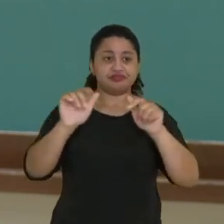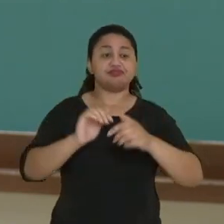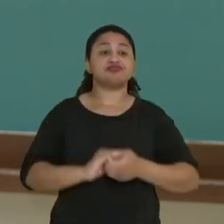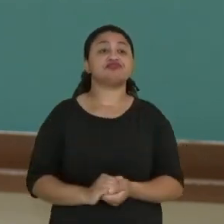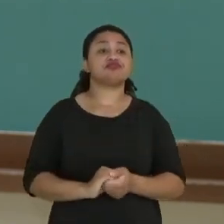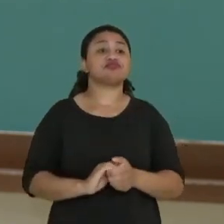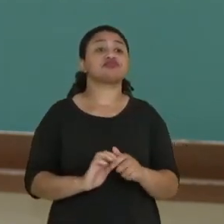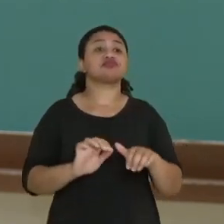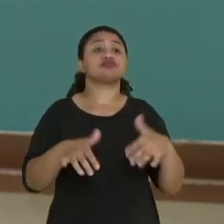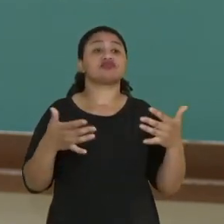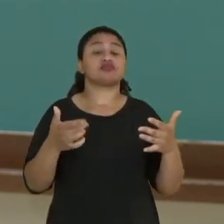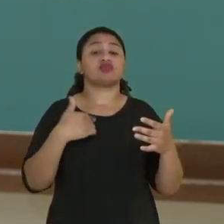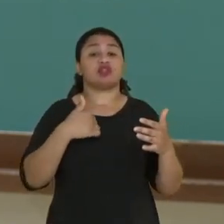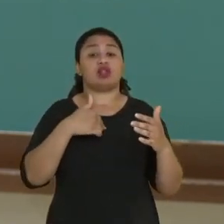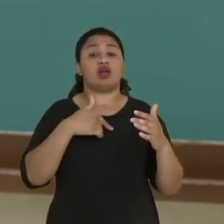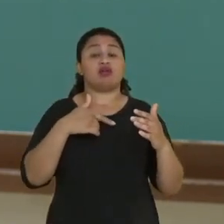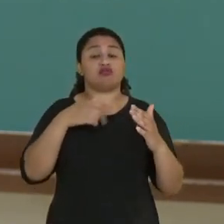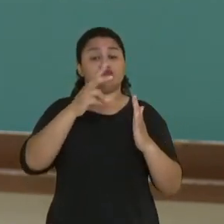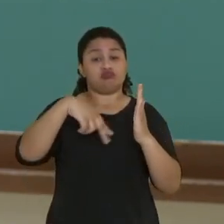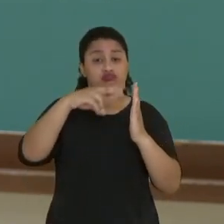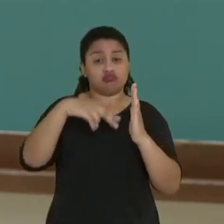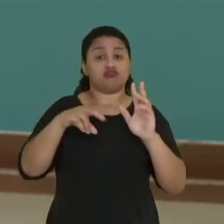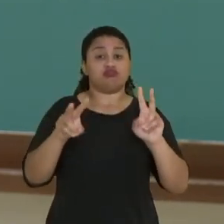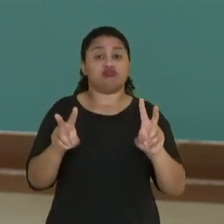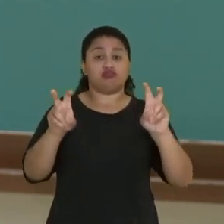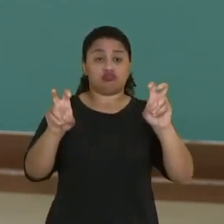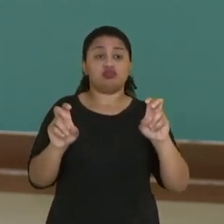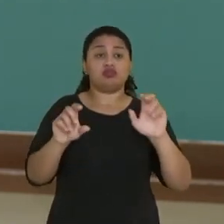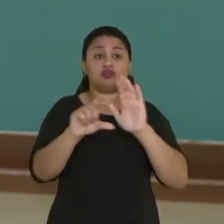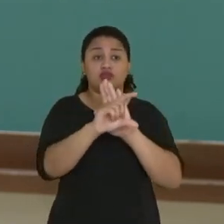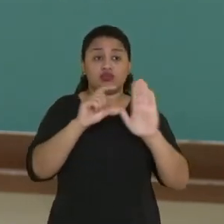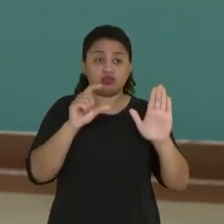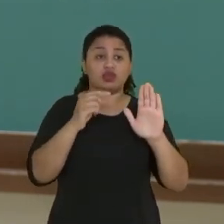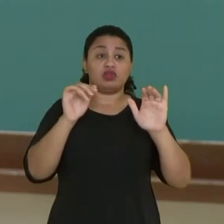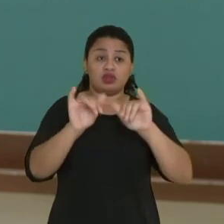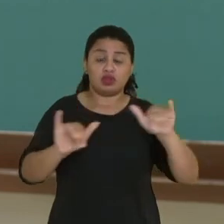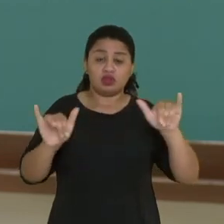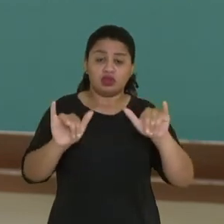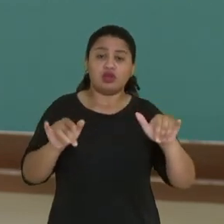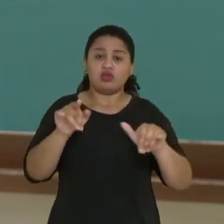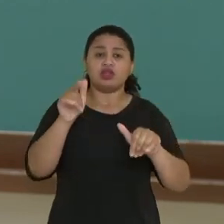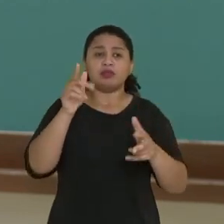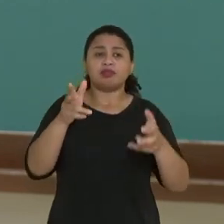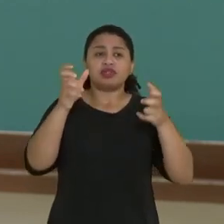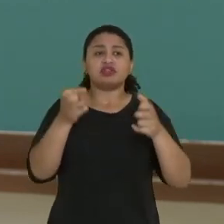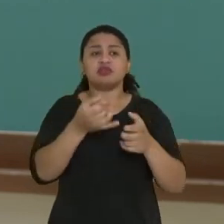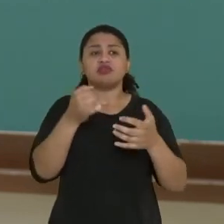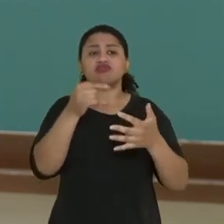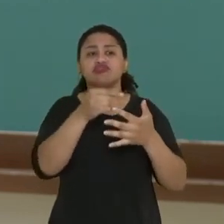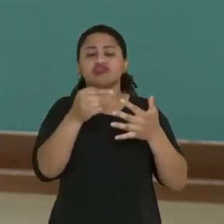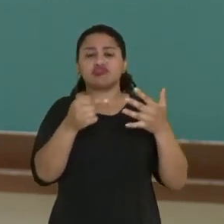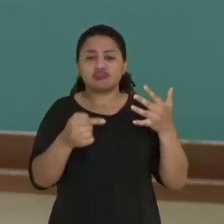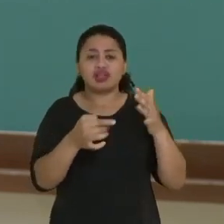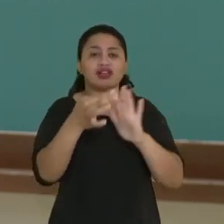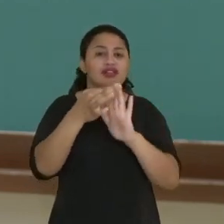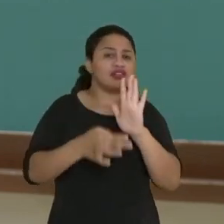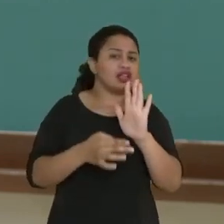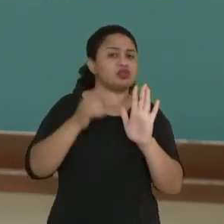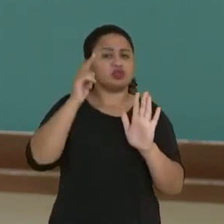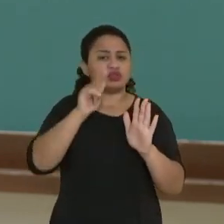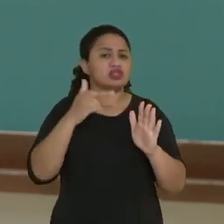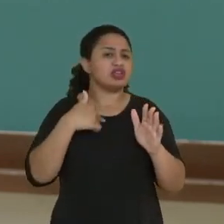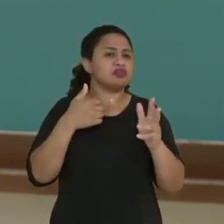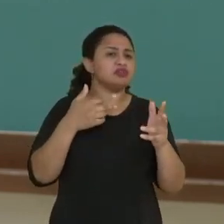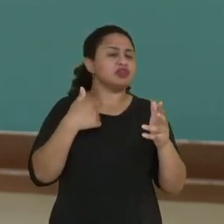Bom, então até aqui nós lemos o título, o primeiro parágrafo da notícia, né? Você observou quantos elementos do texto nós já analisamos?